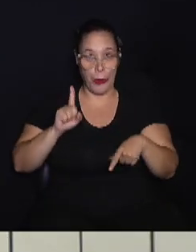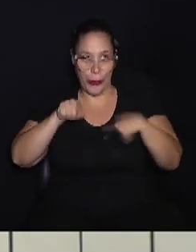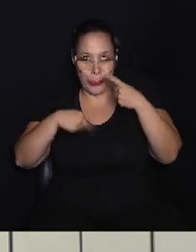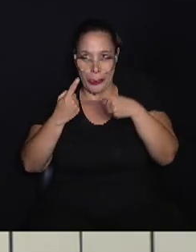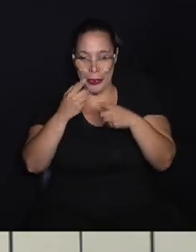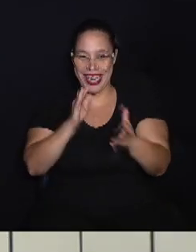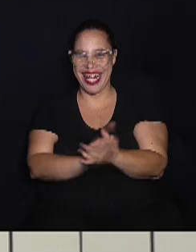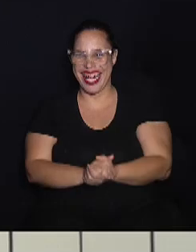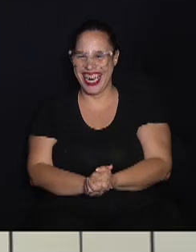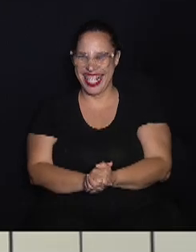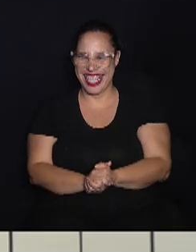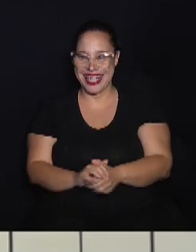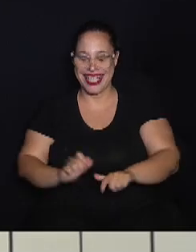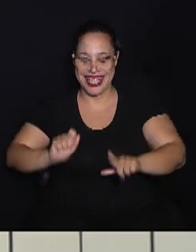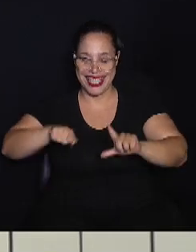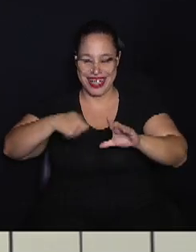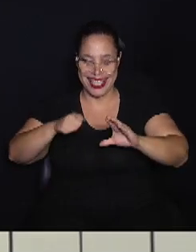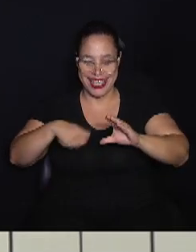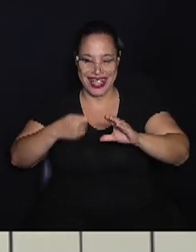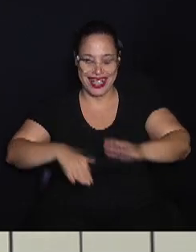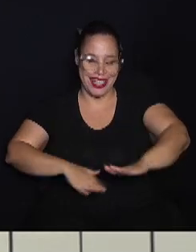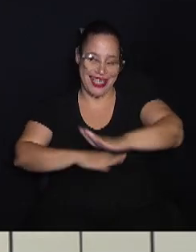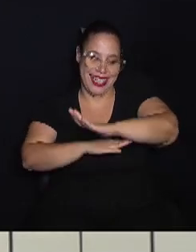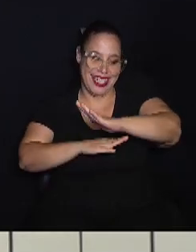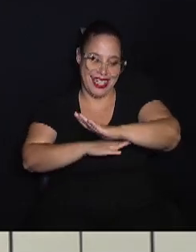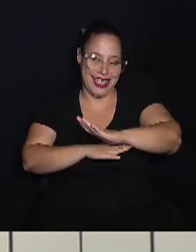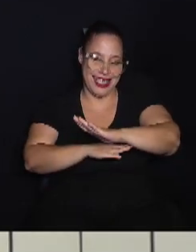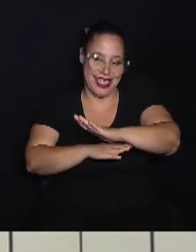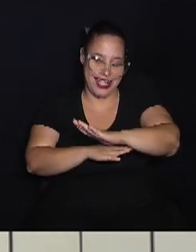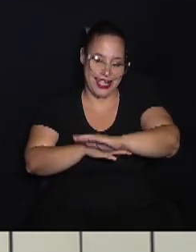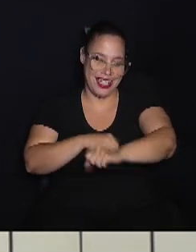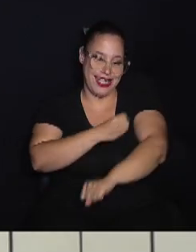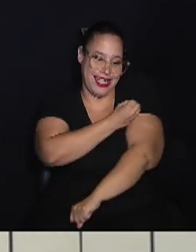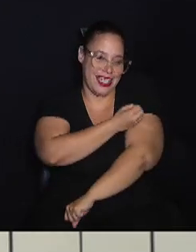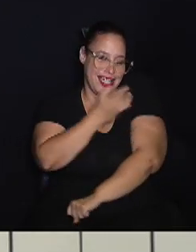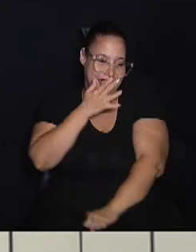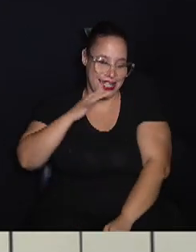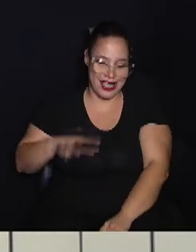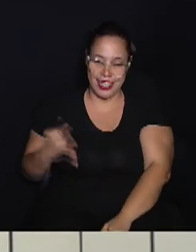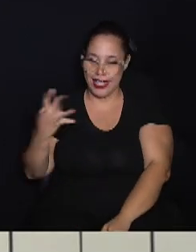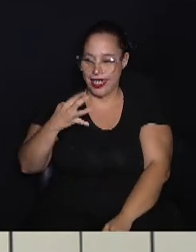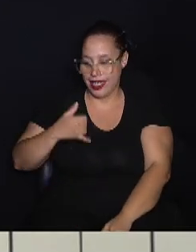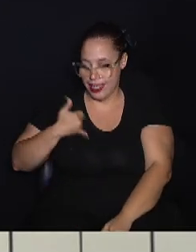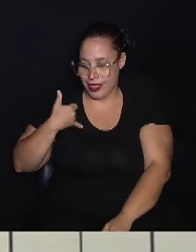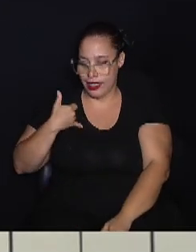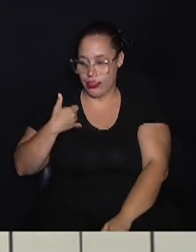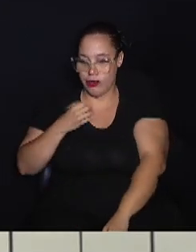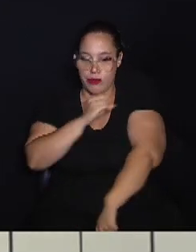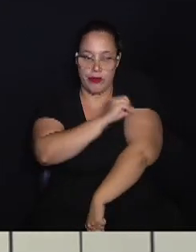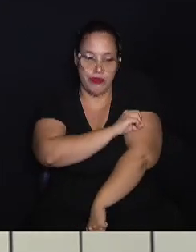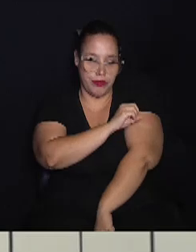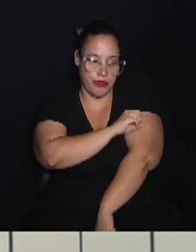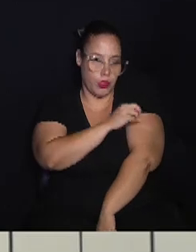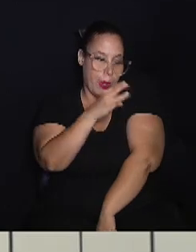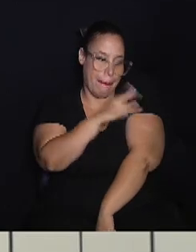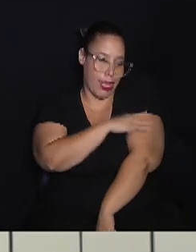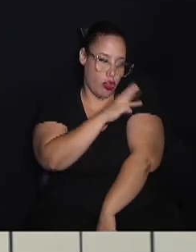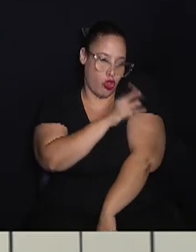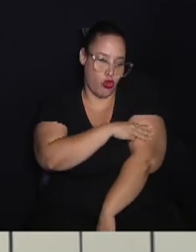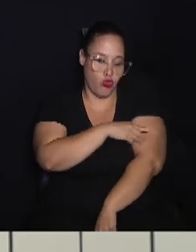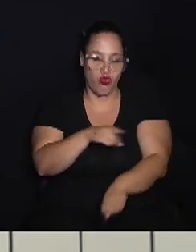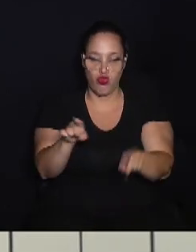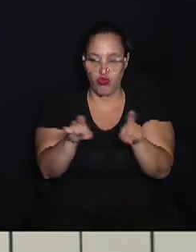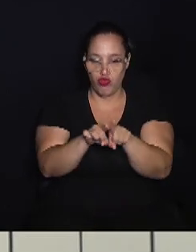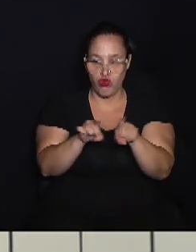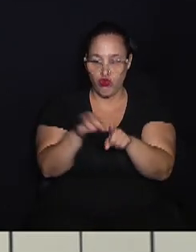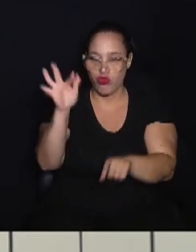né e o câmara educa atende alunos dos ensinos do infantil A partir de 4 anos Fundamental e Médio e também de